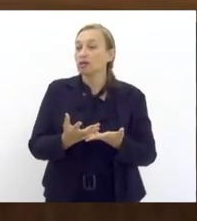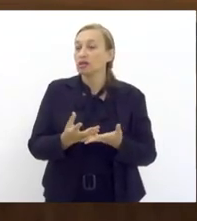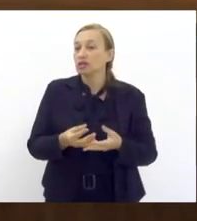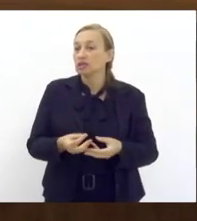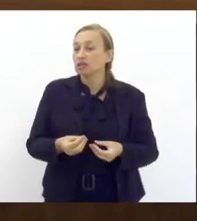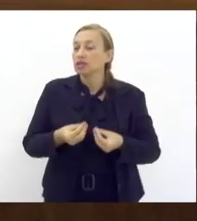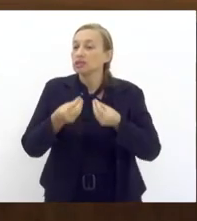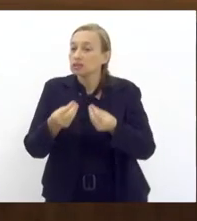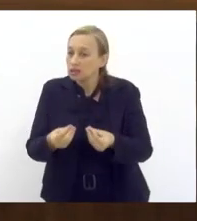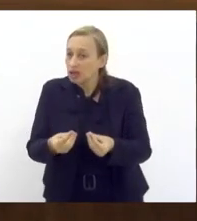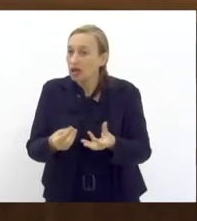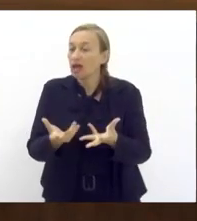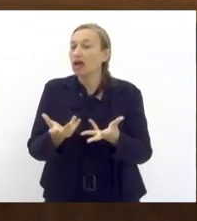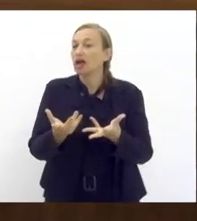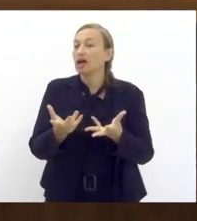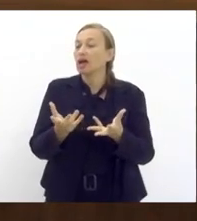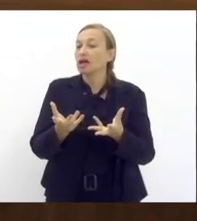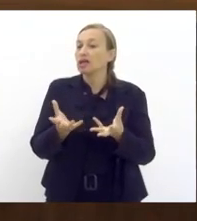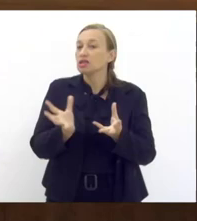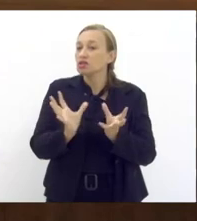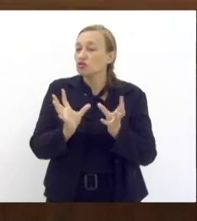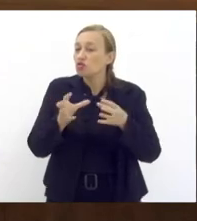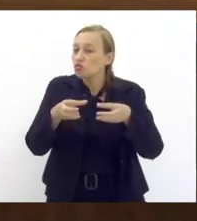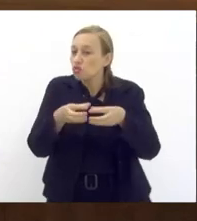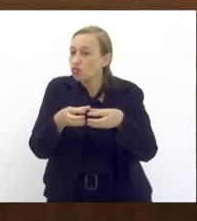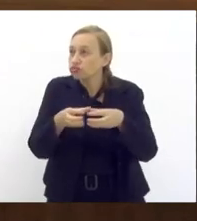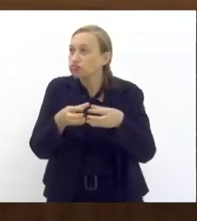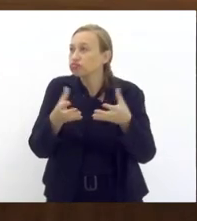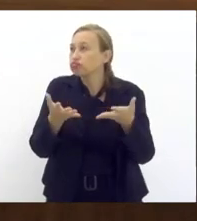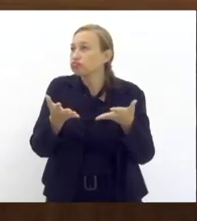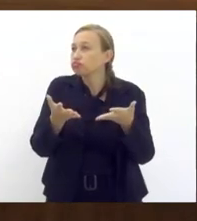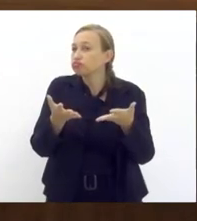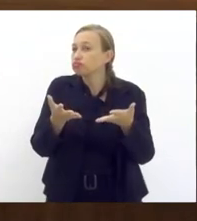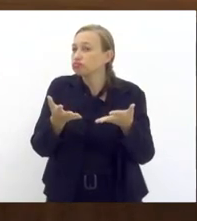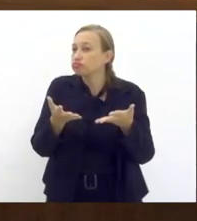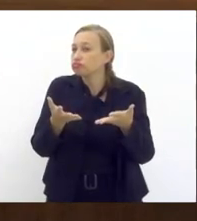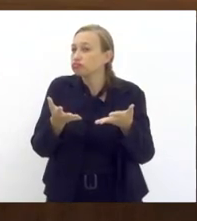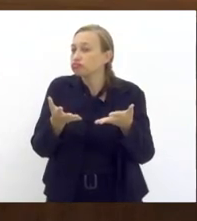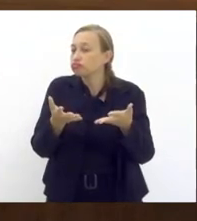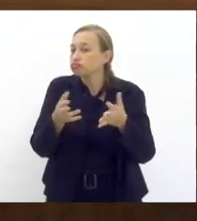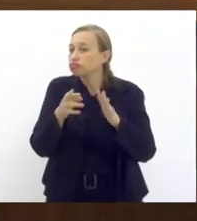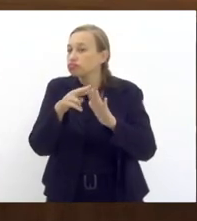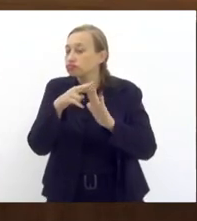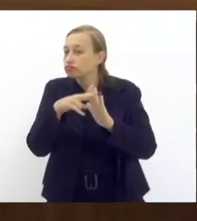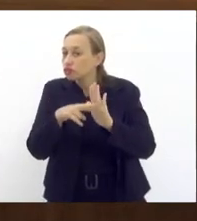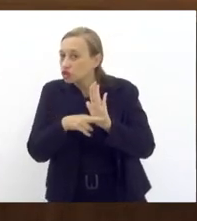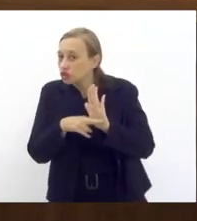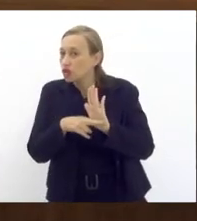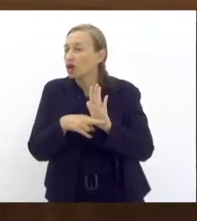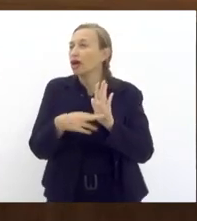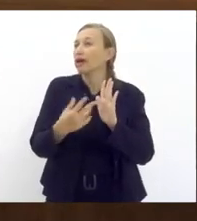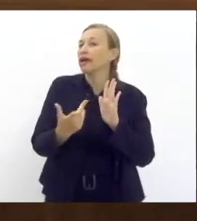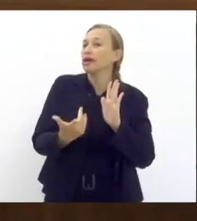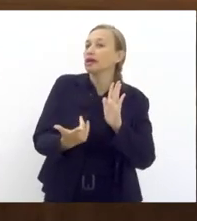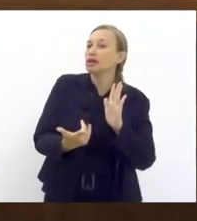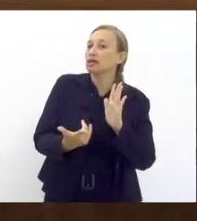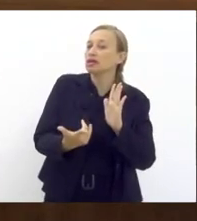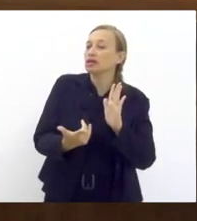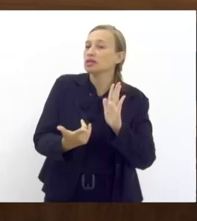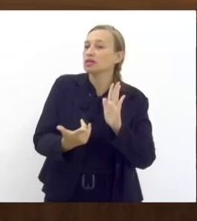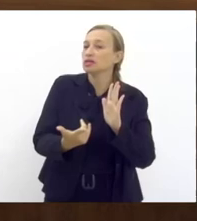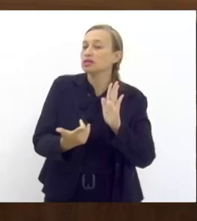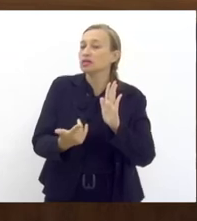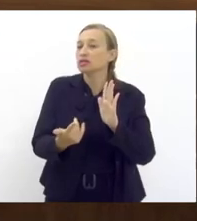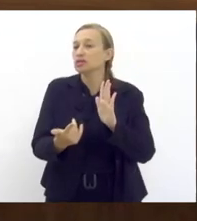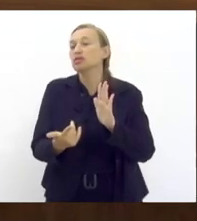já esse conjunto, digamos assim, que estabelece esse conjunto de